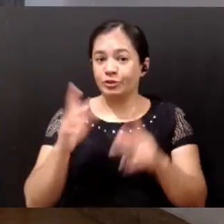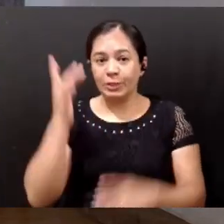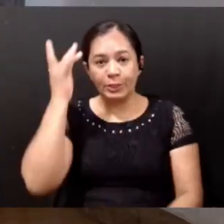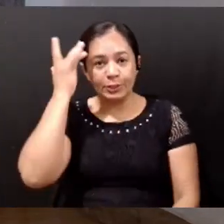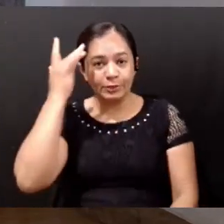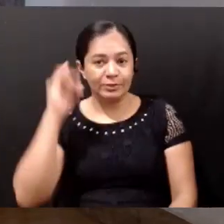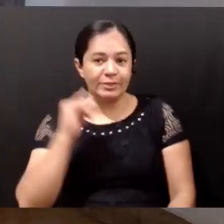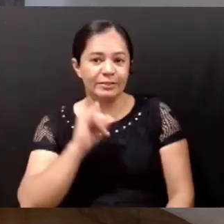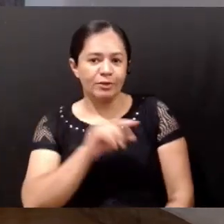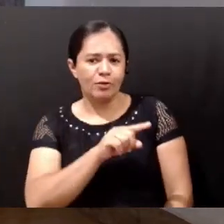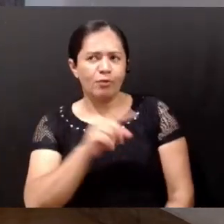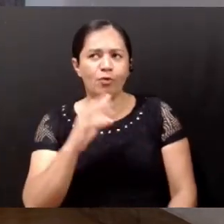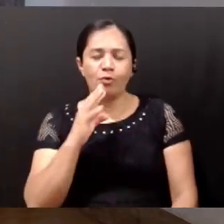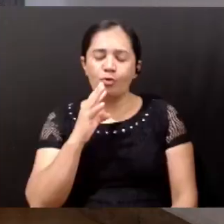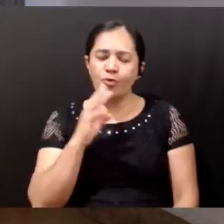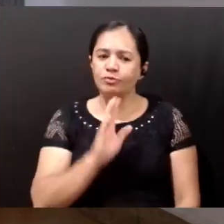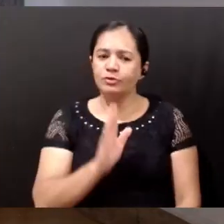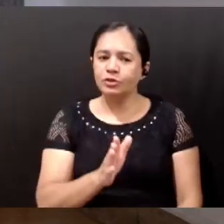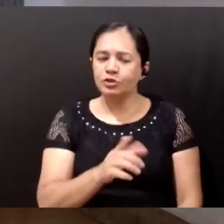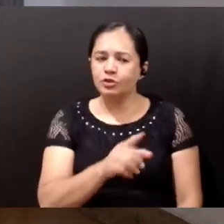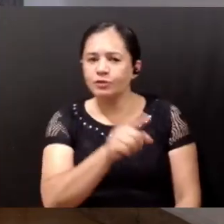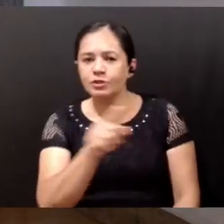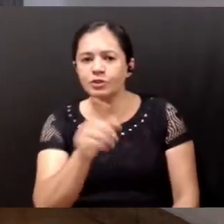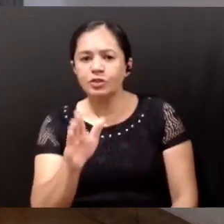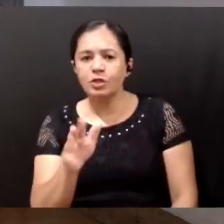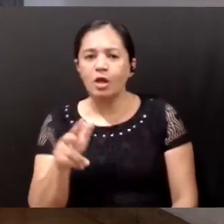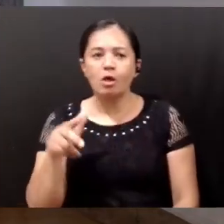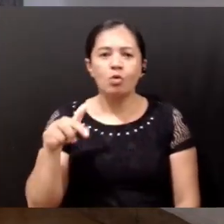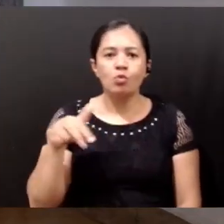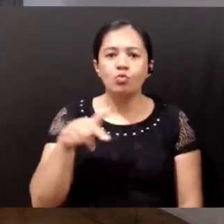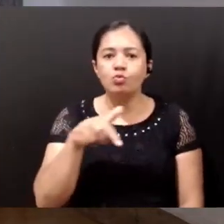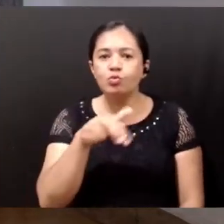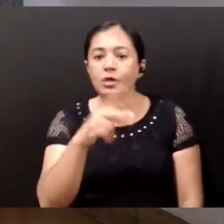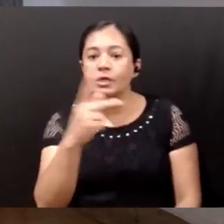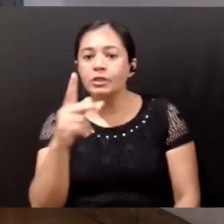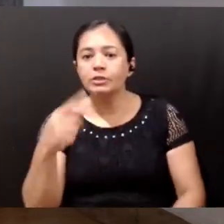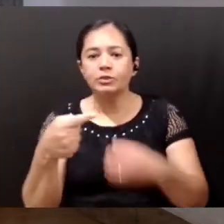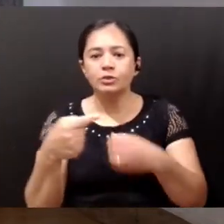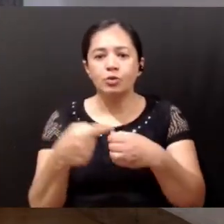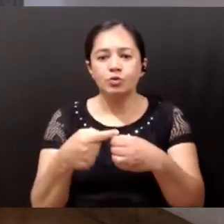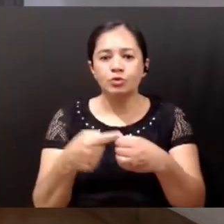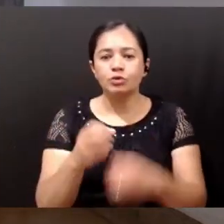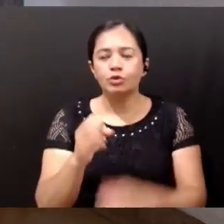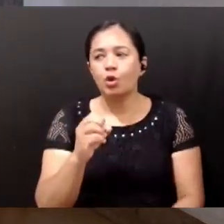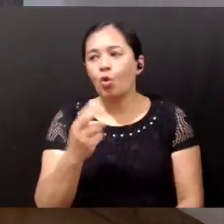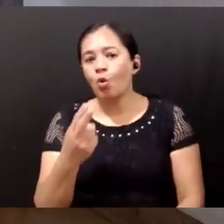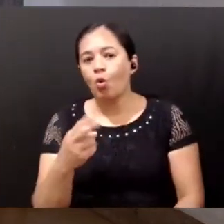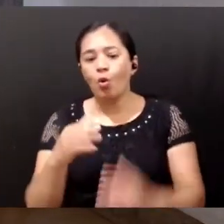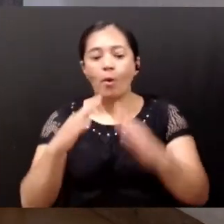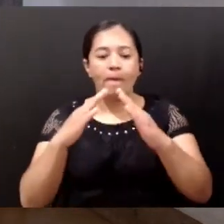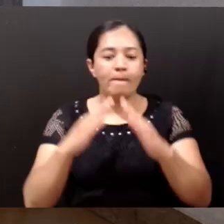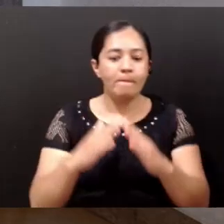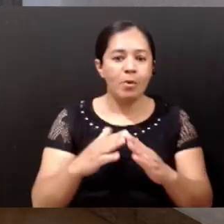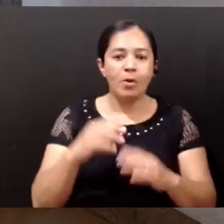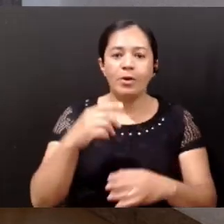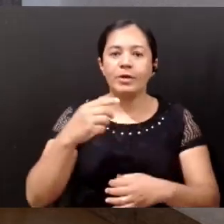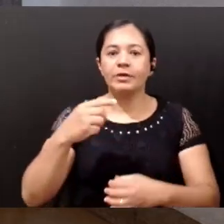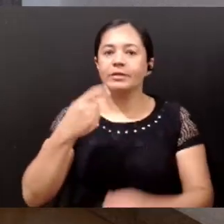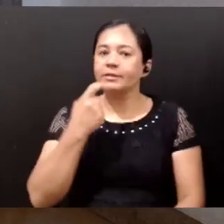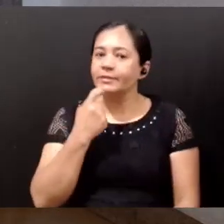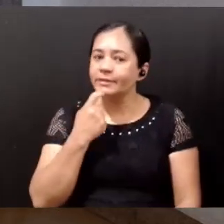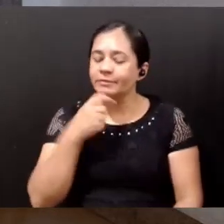Por acaso você já andou aí na sua cidade ou para quem mora em Campinas, no centro, e viu